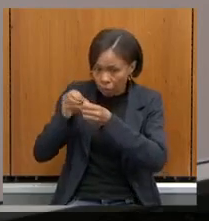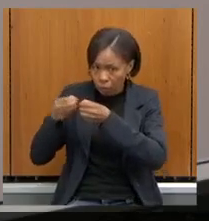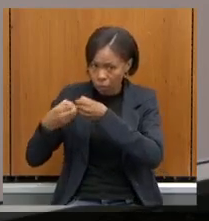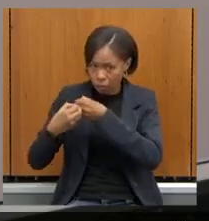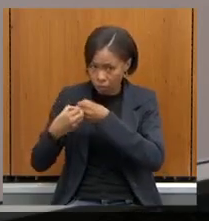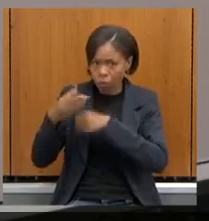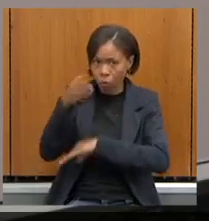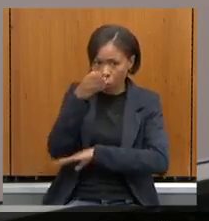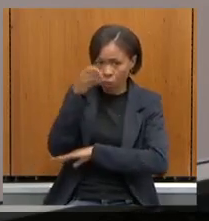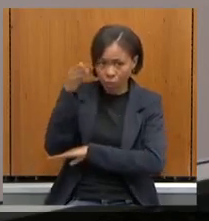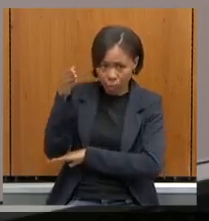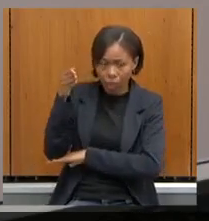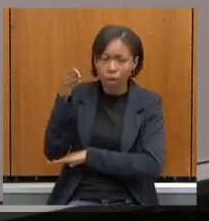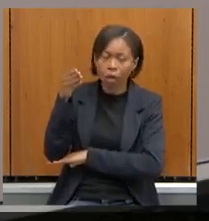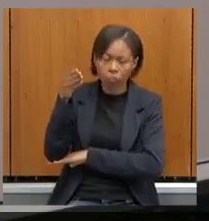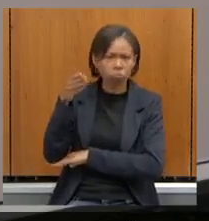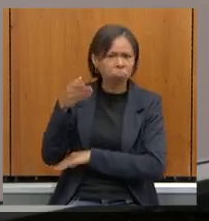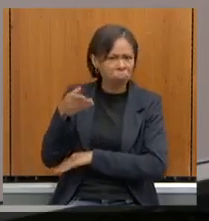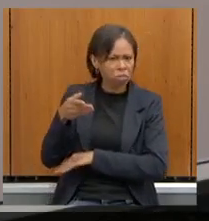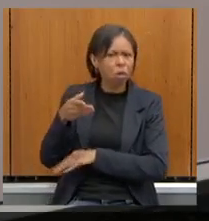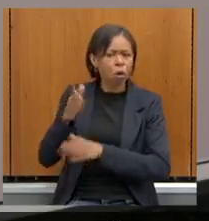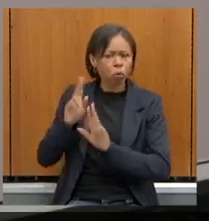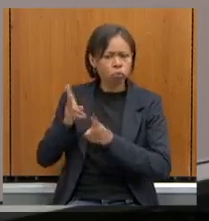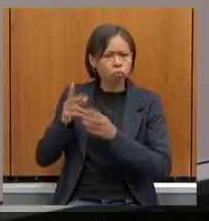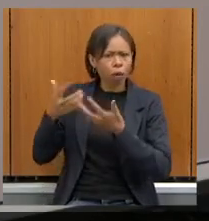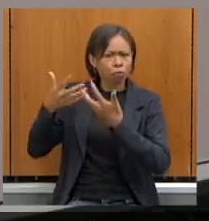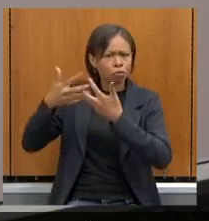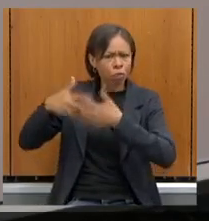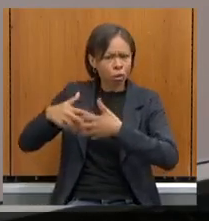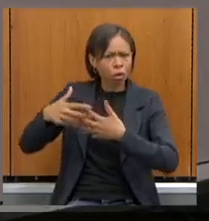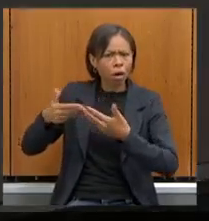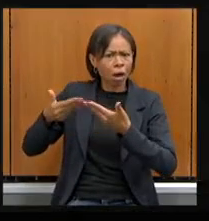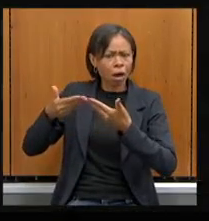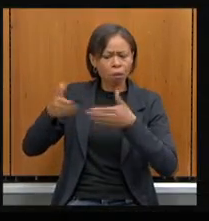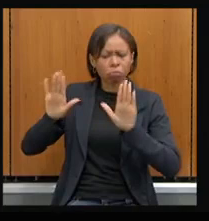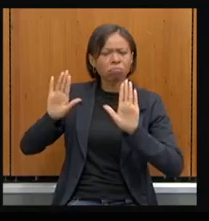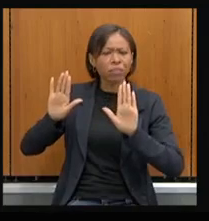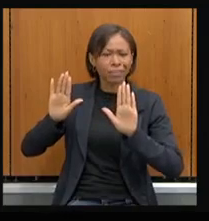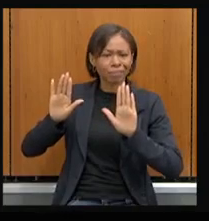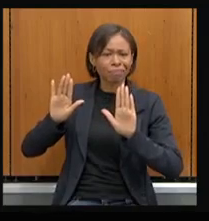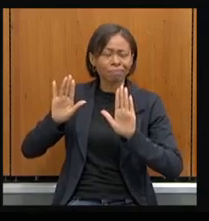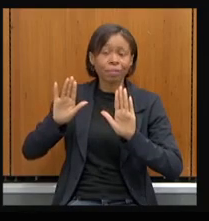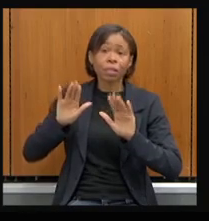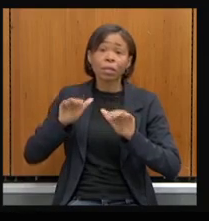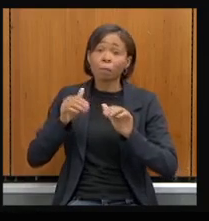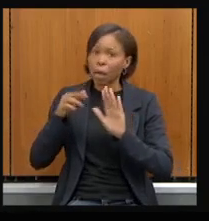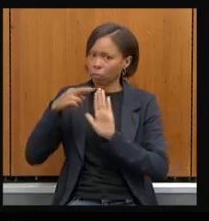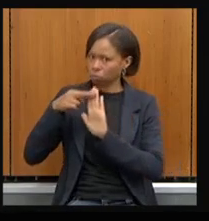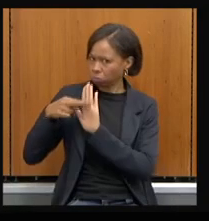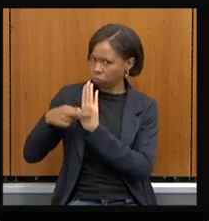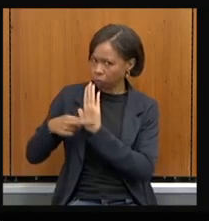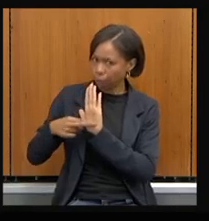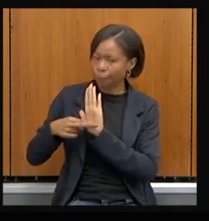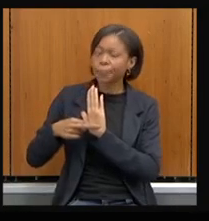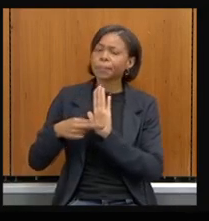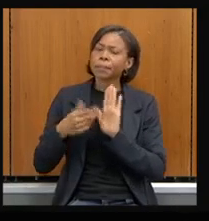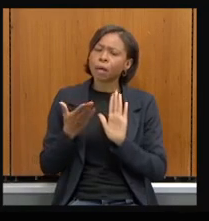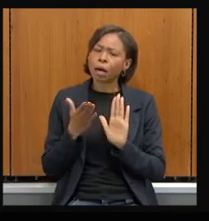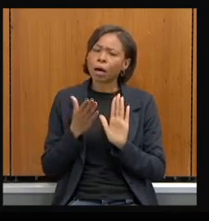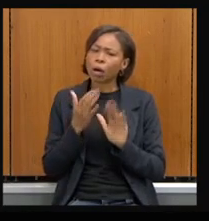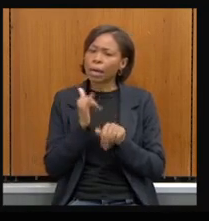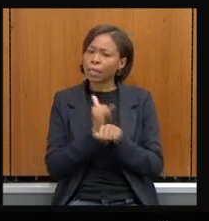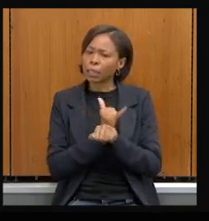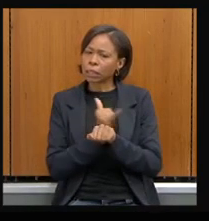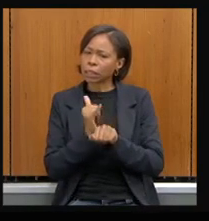muito vigorosa. E os eixos estratégicos, então, é a biosegurança, ou seja, o uso de